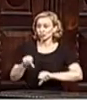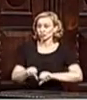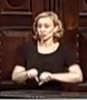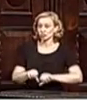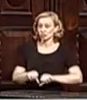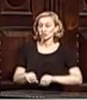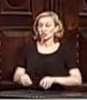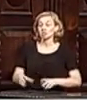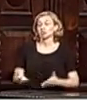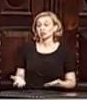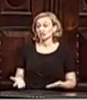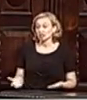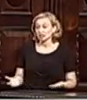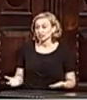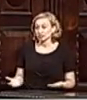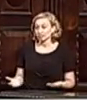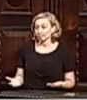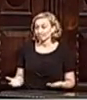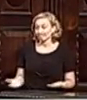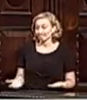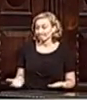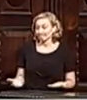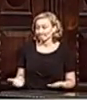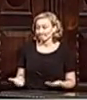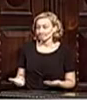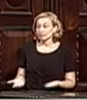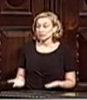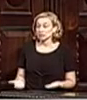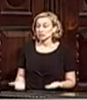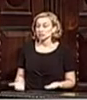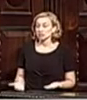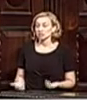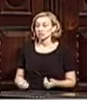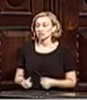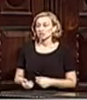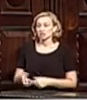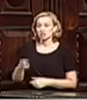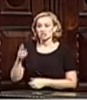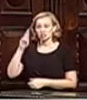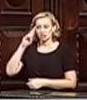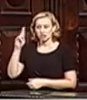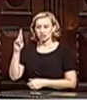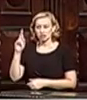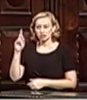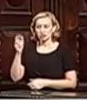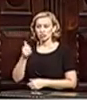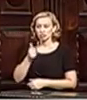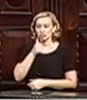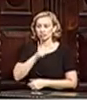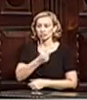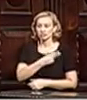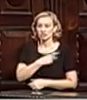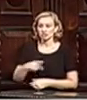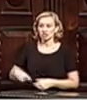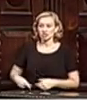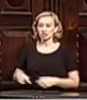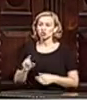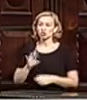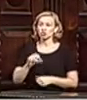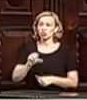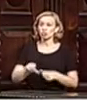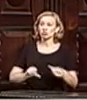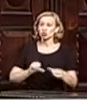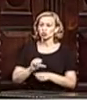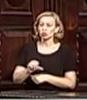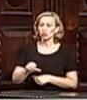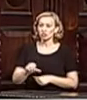nosso Estado um ciclo vicioso negativo que eu temo, senhora presidente, só possa ser superado com uma troca no